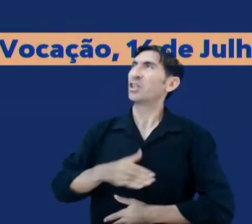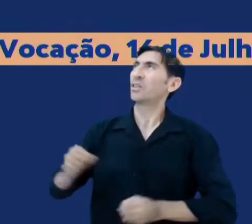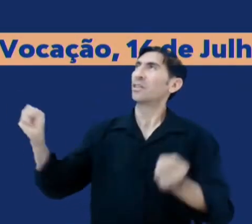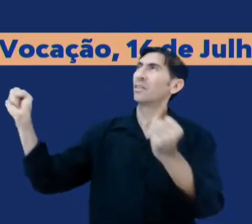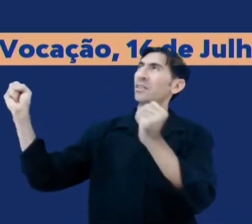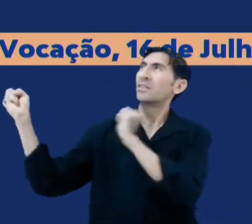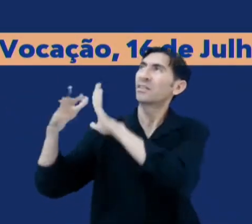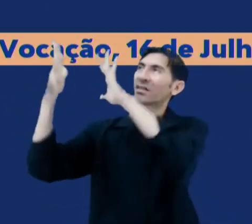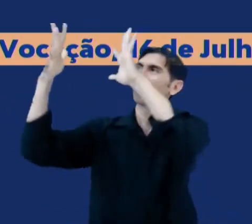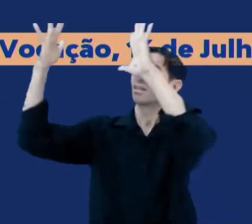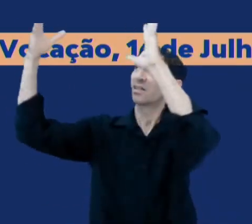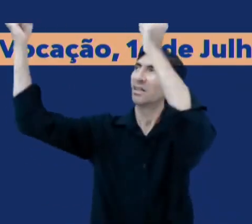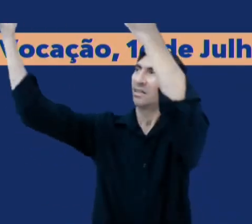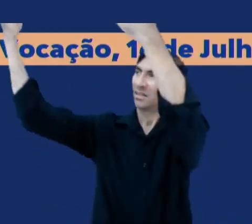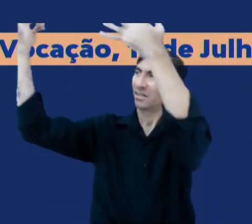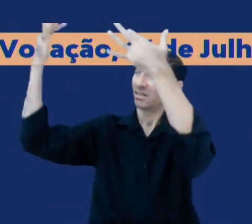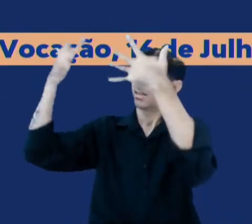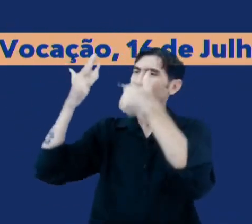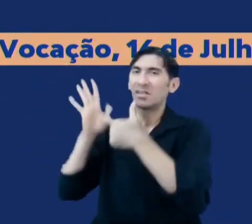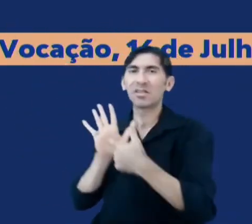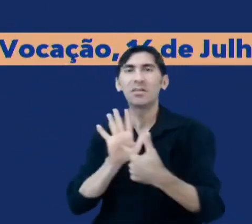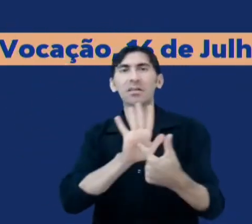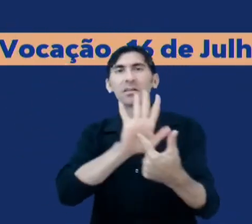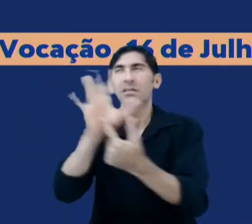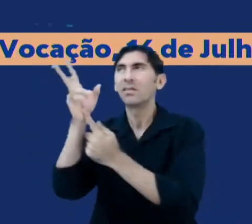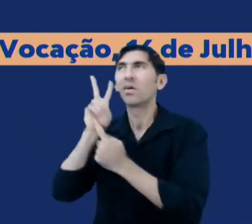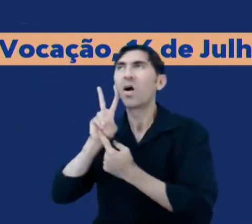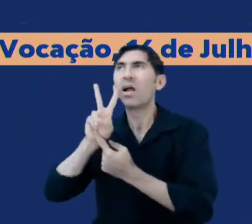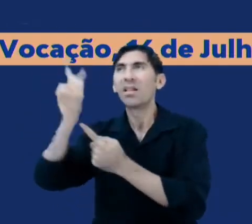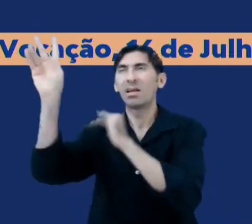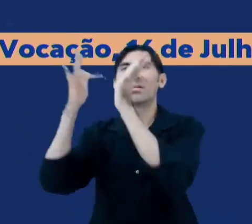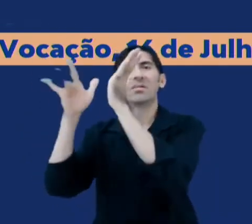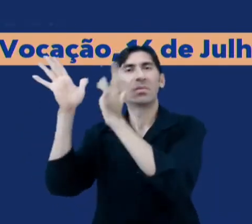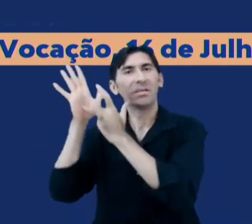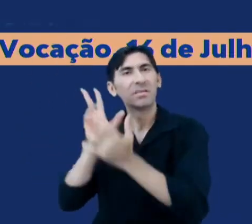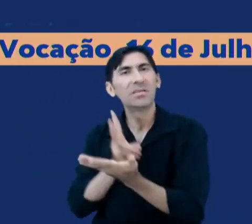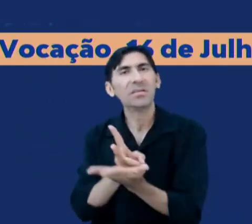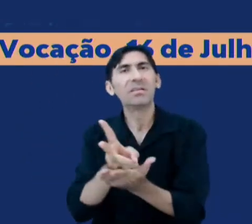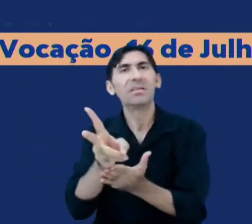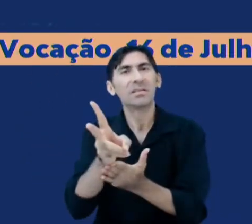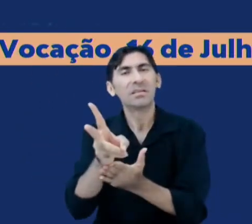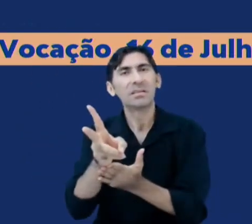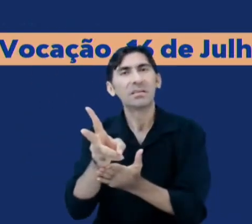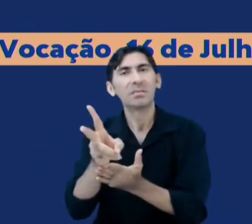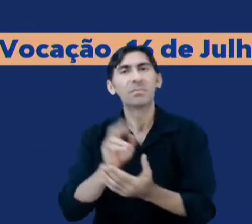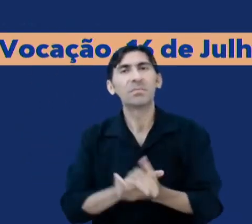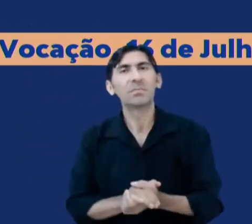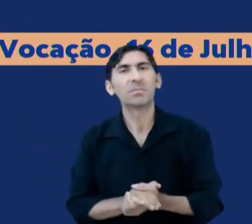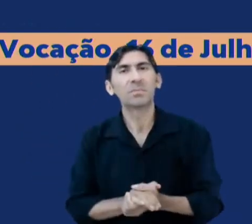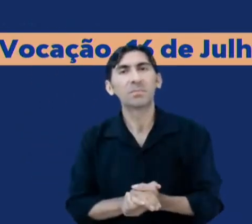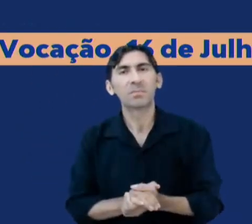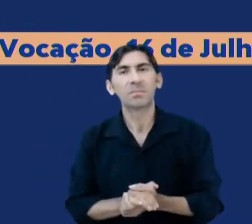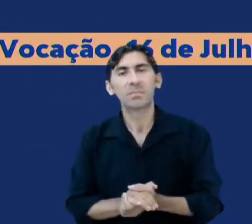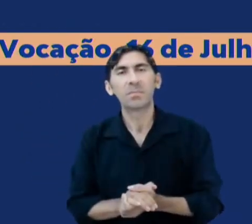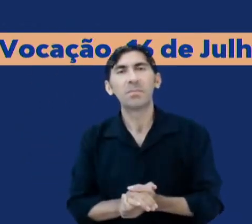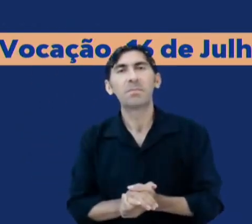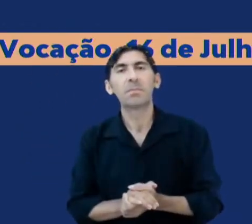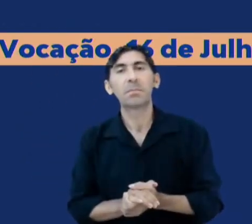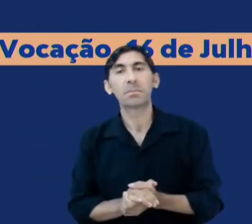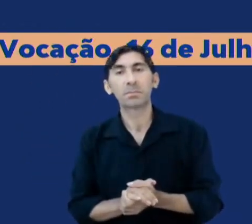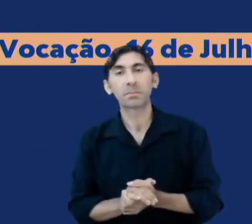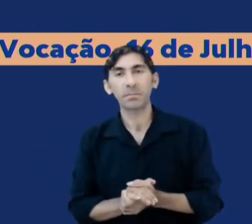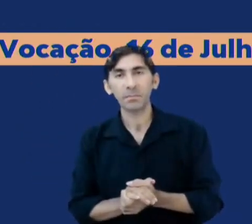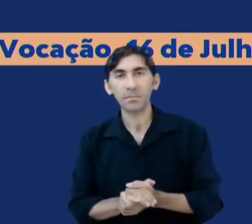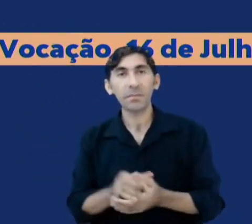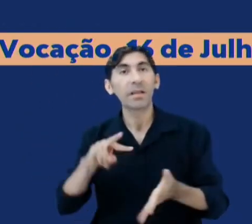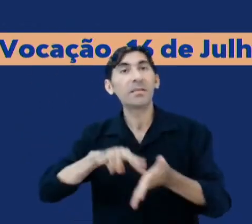olhando perpetuamente a Jesus. O que quer dizer perpetuamente? De maneira